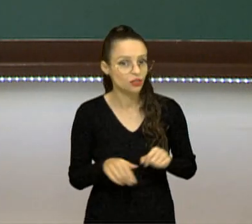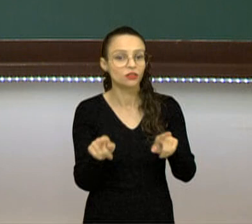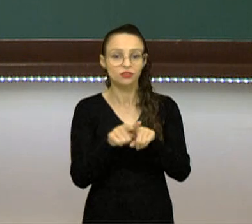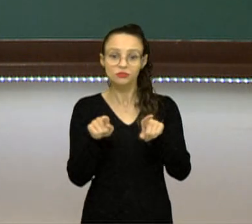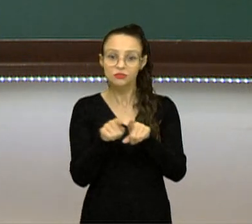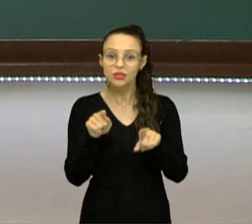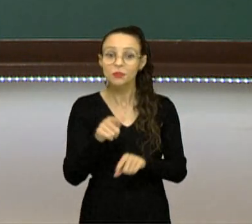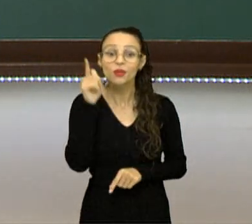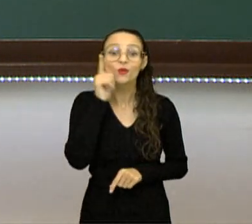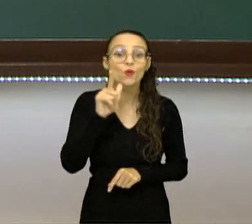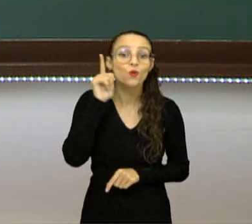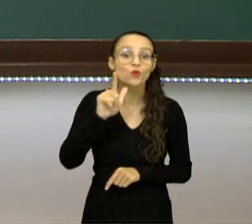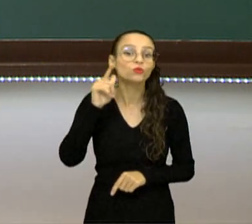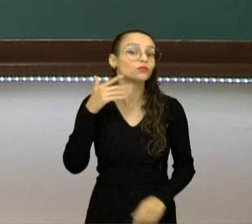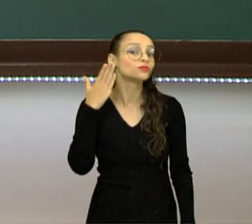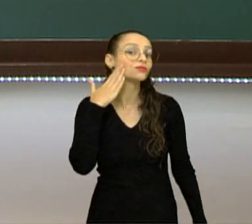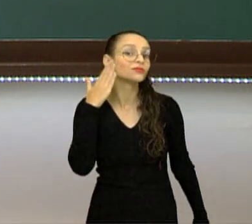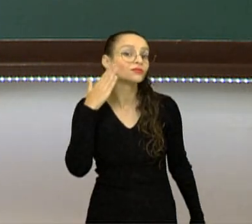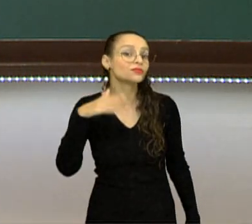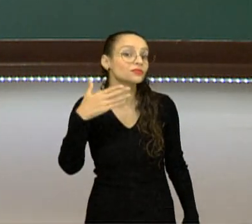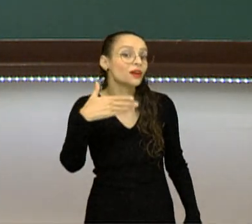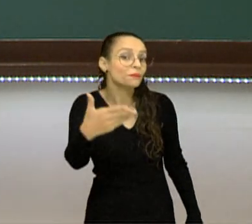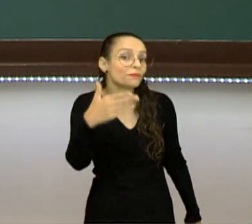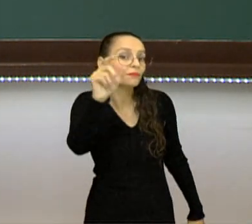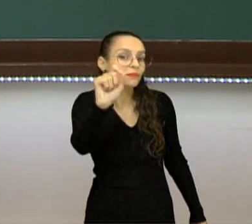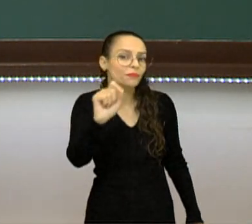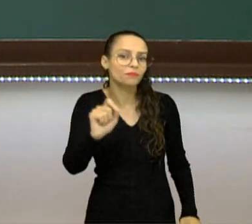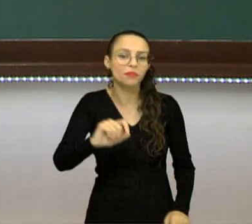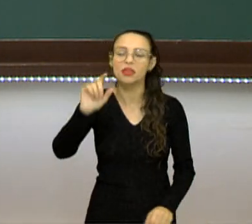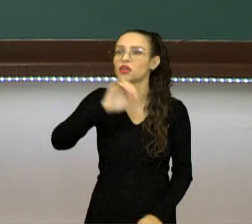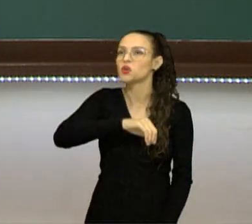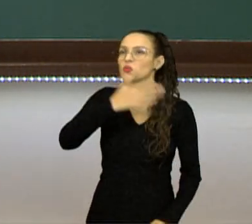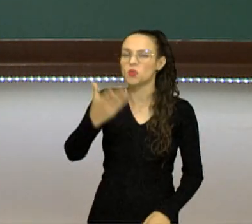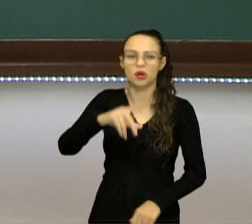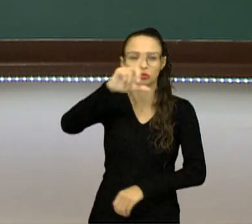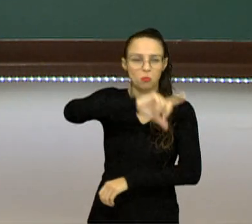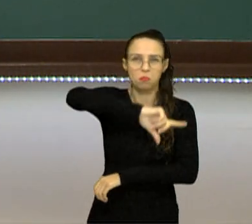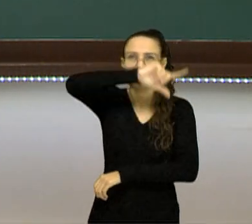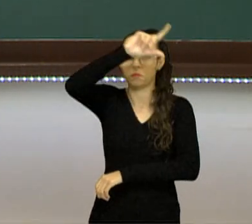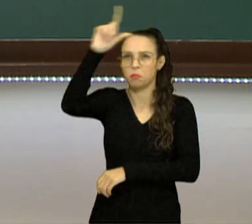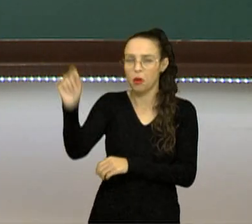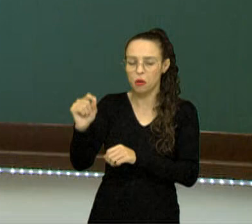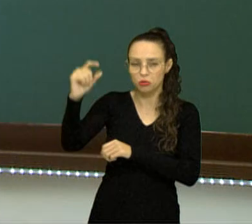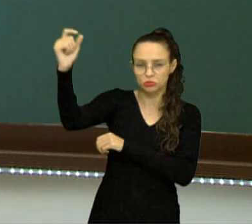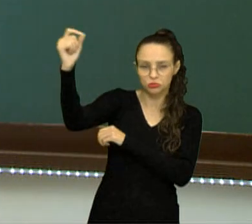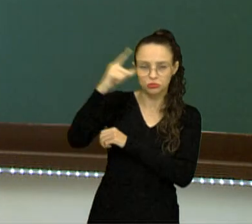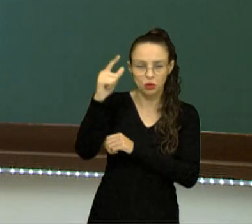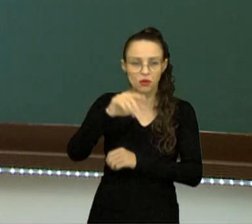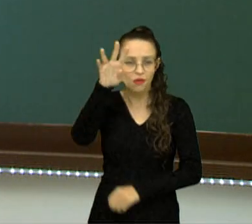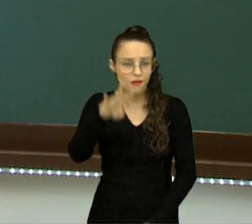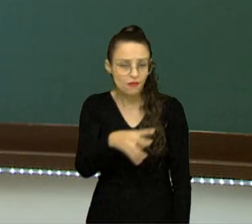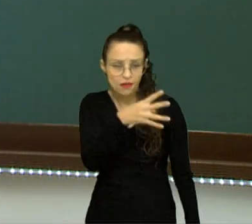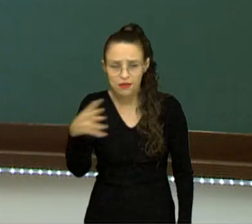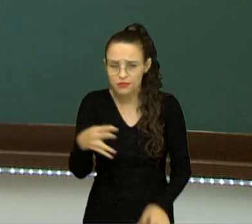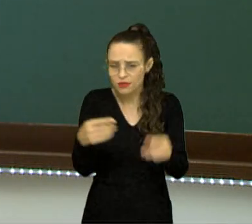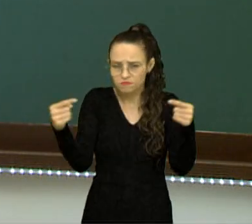Inclusive, conseguiam prever, inclusive, eclipses solares e lunares, né? Com calendários extremamente precisos, uma civilização